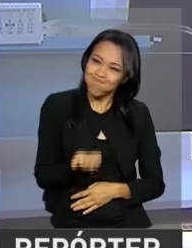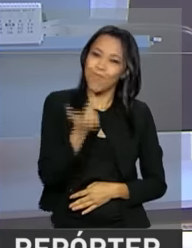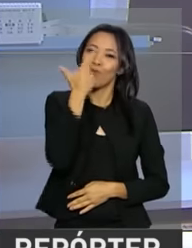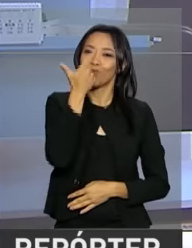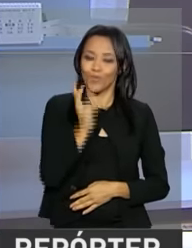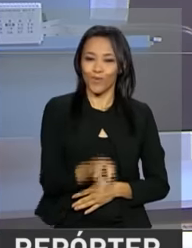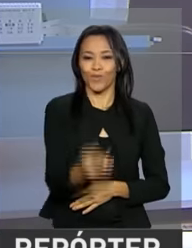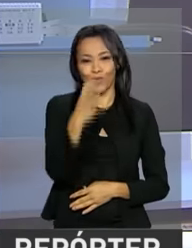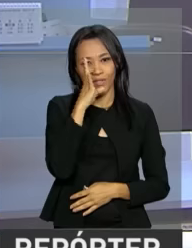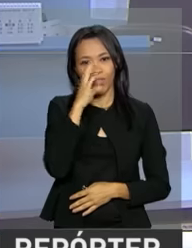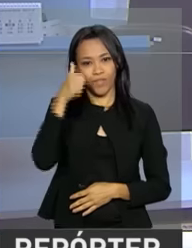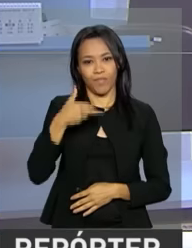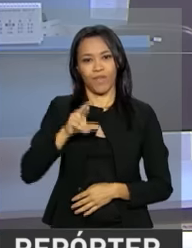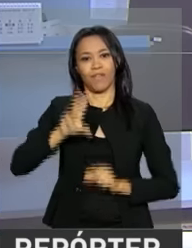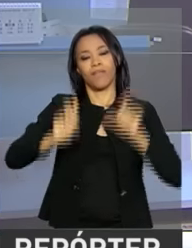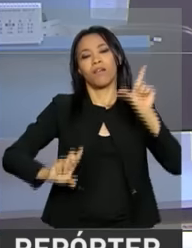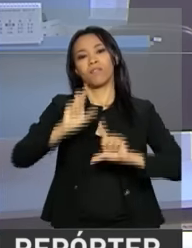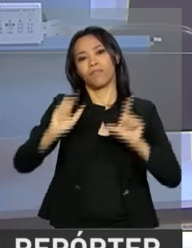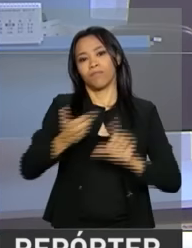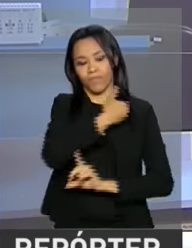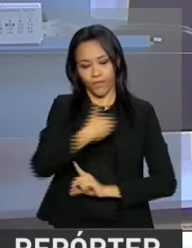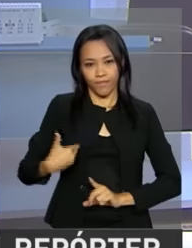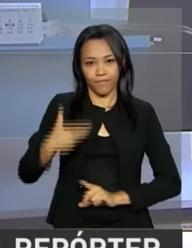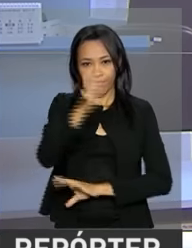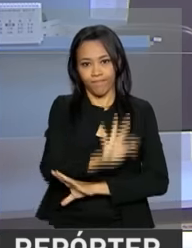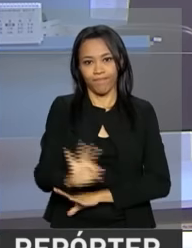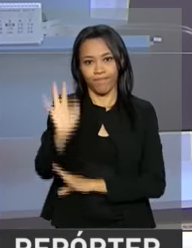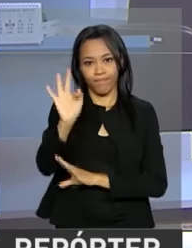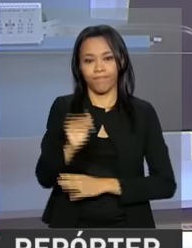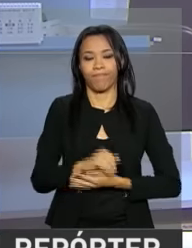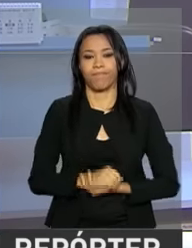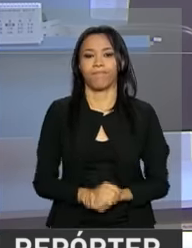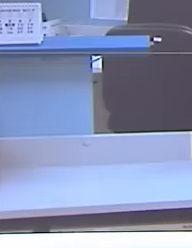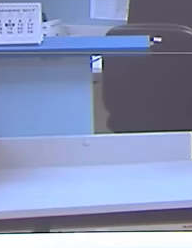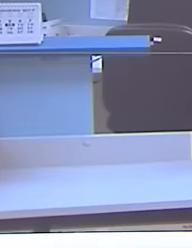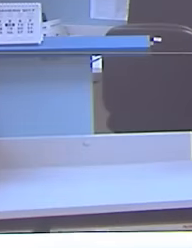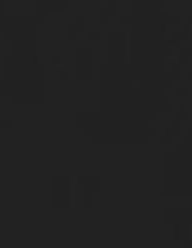continue com a gente aqui na TV NBR a TV do governo